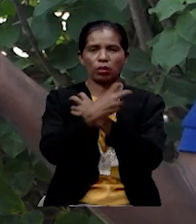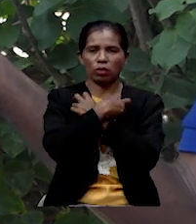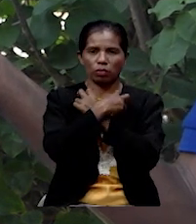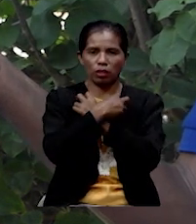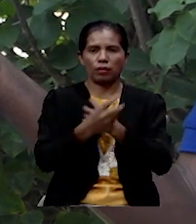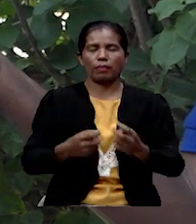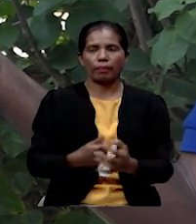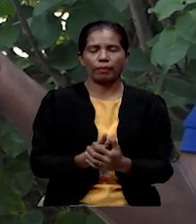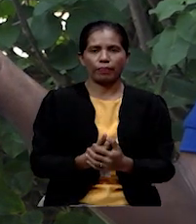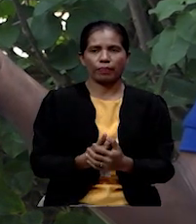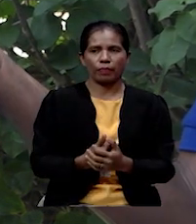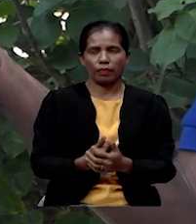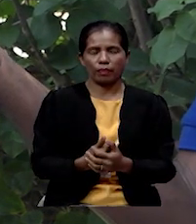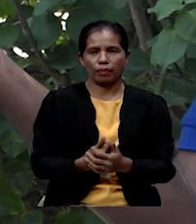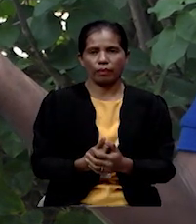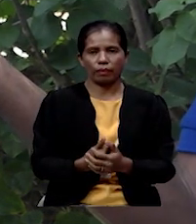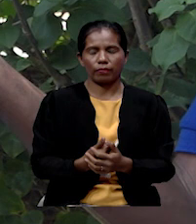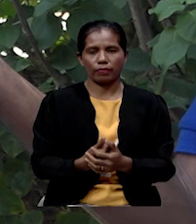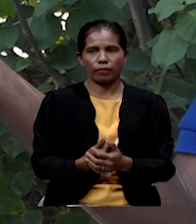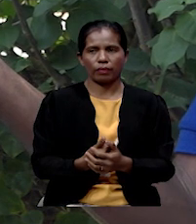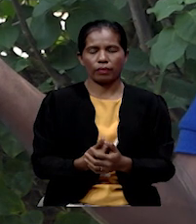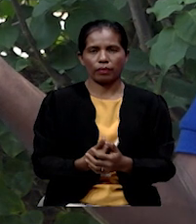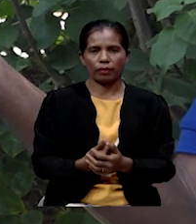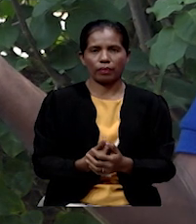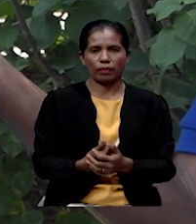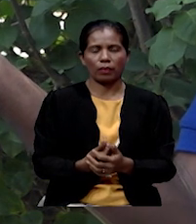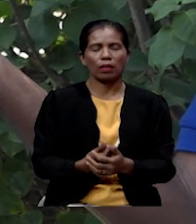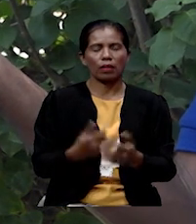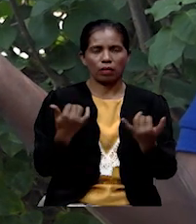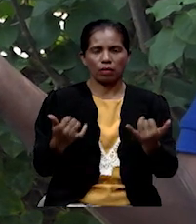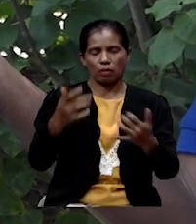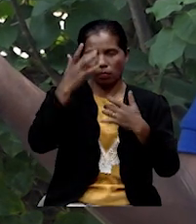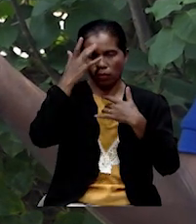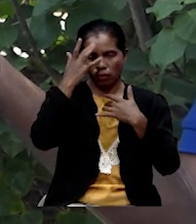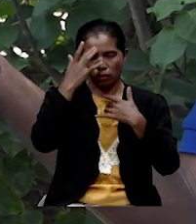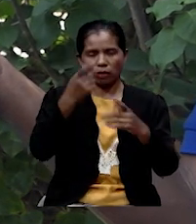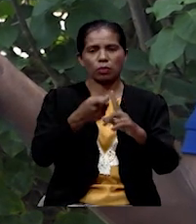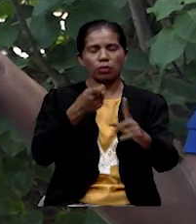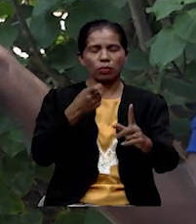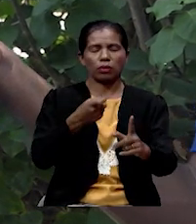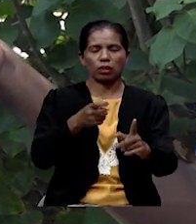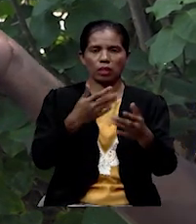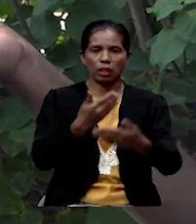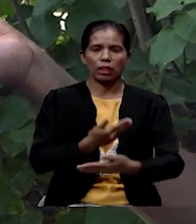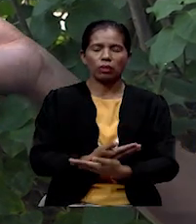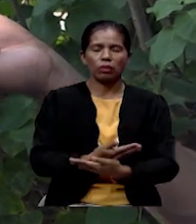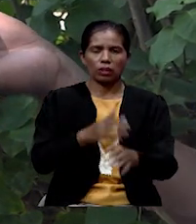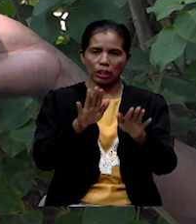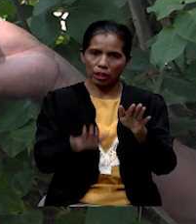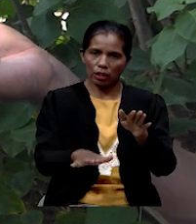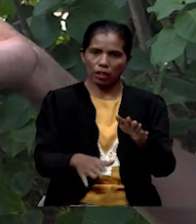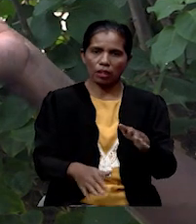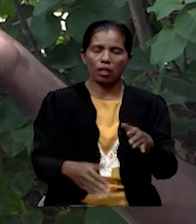nefrotik digo glomerulopatia kurvirpatia nebe maka mogara nebe maka mai desi kikuang ien batena eto kazu nebe